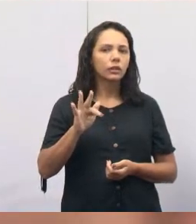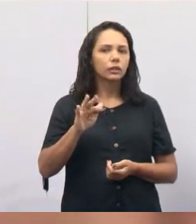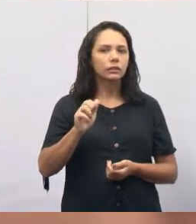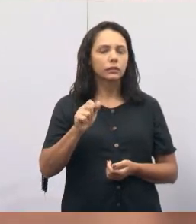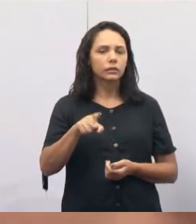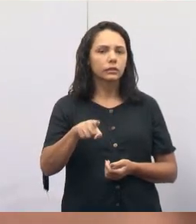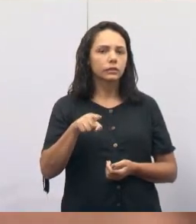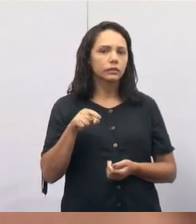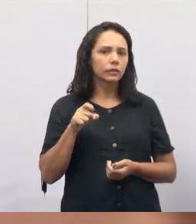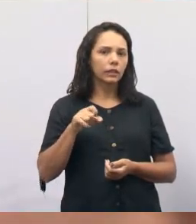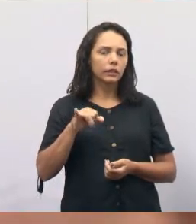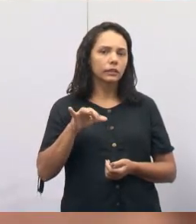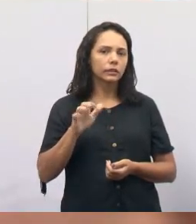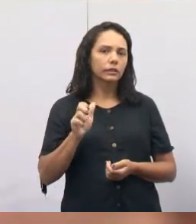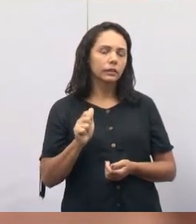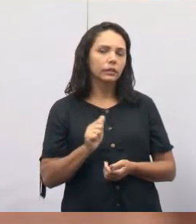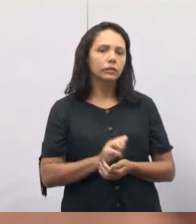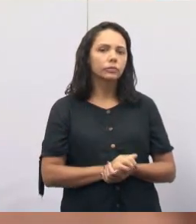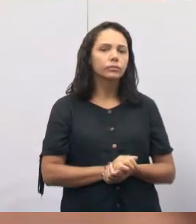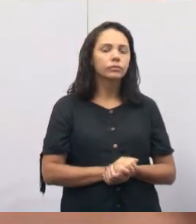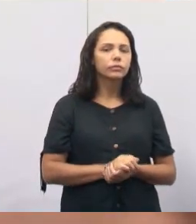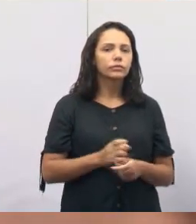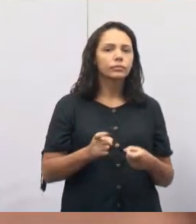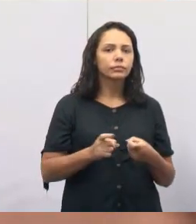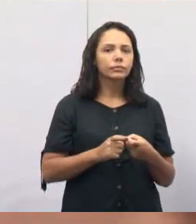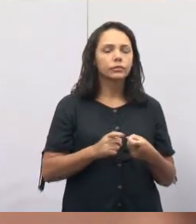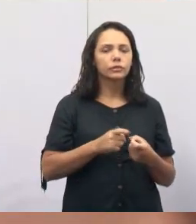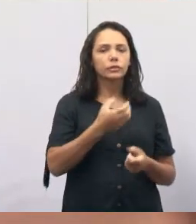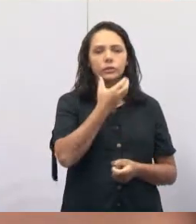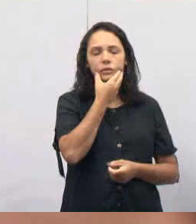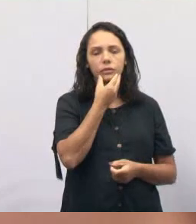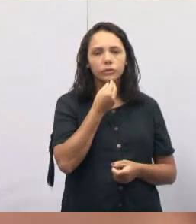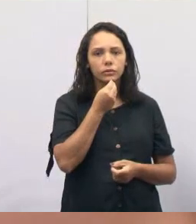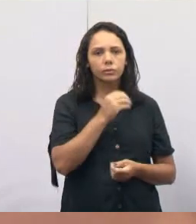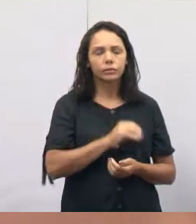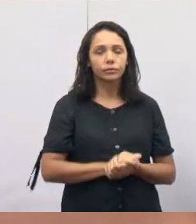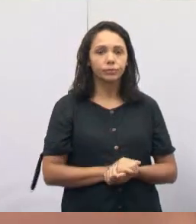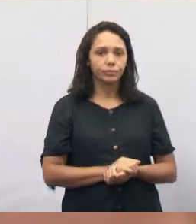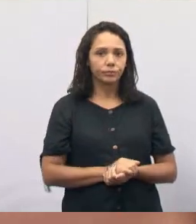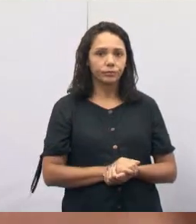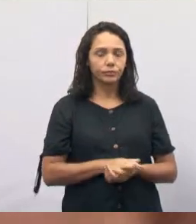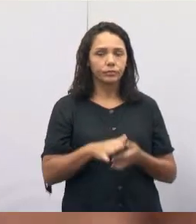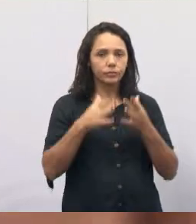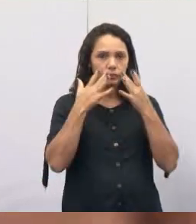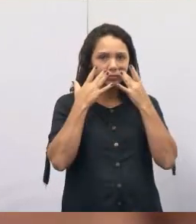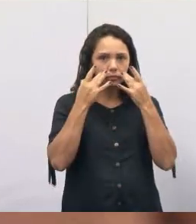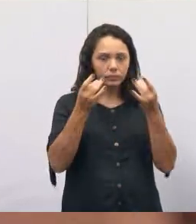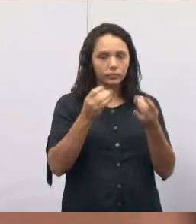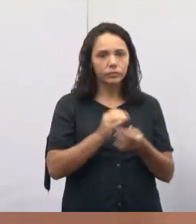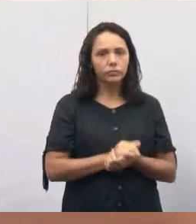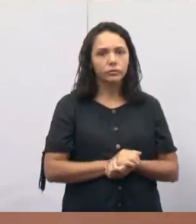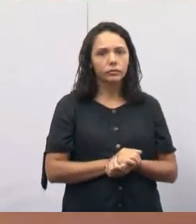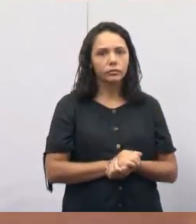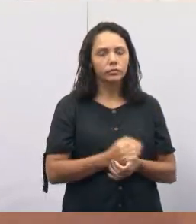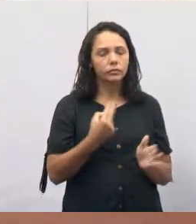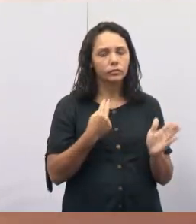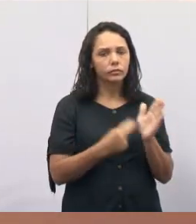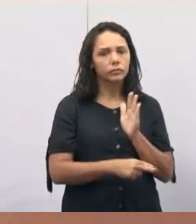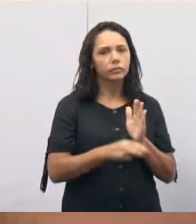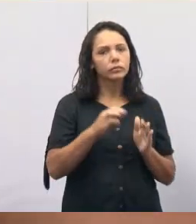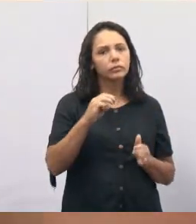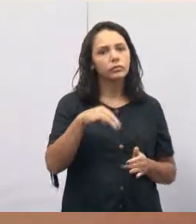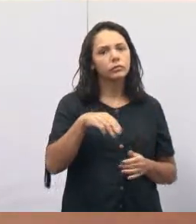urologia, urologia prostata e triagem biópsia. Atenciosamente, Marlene